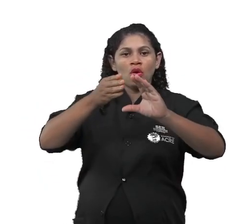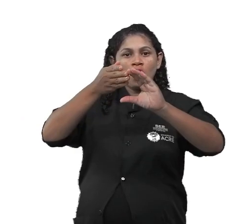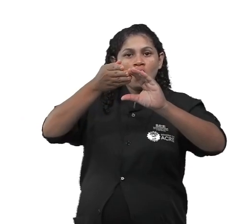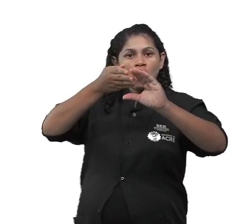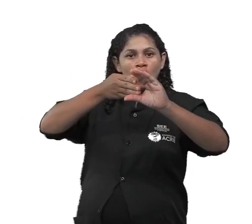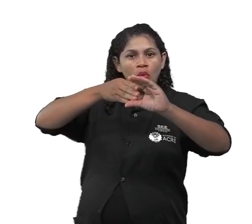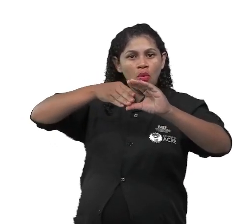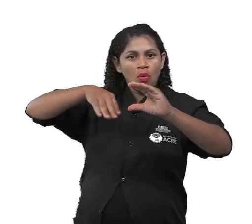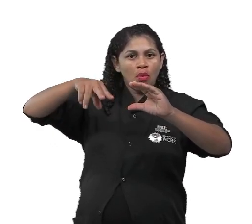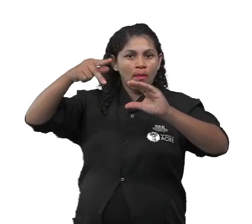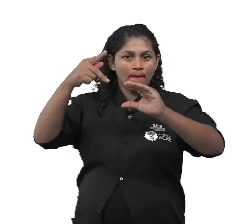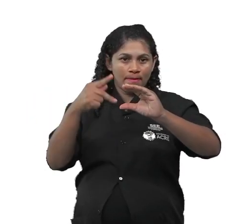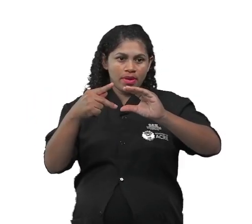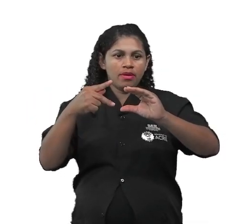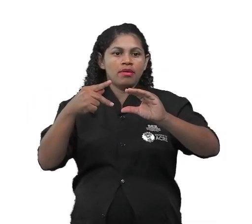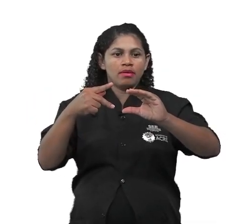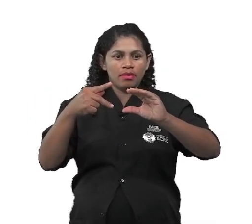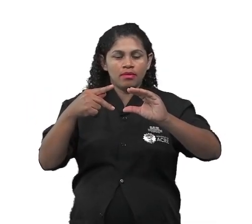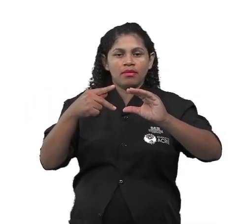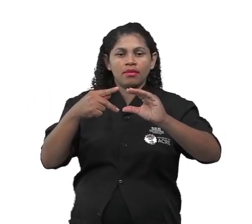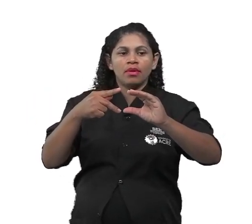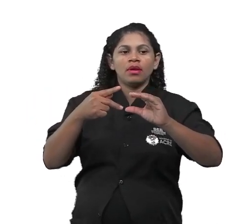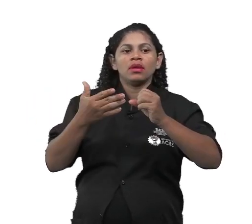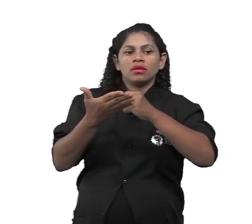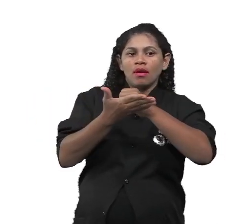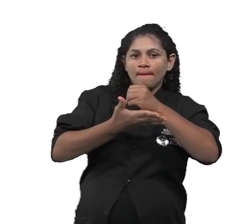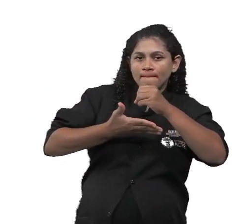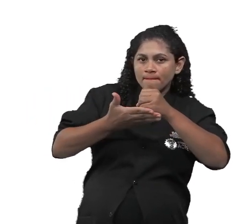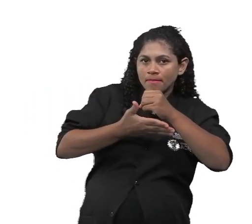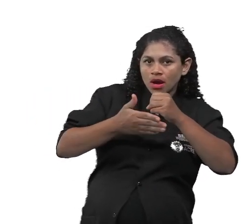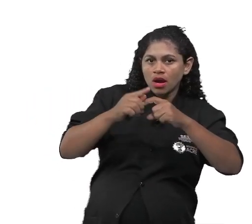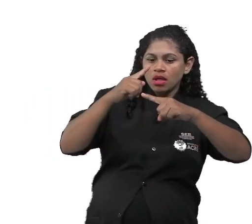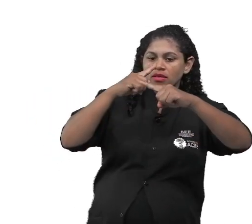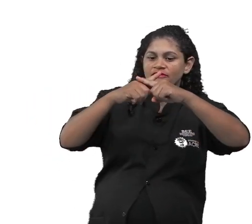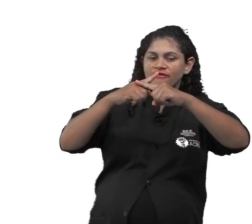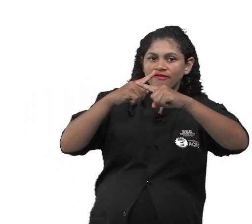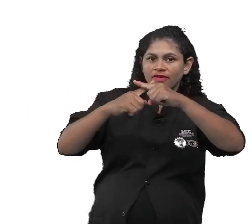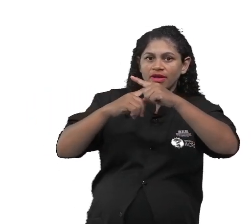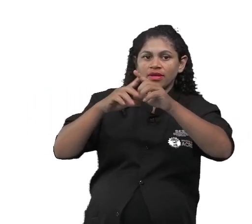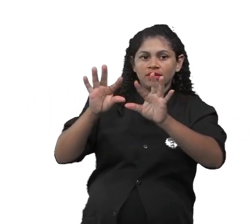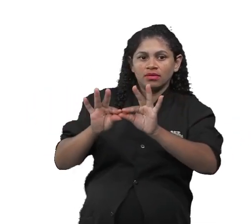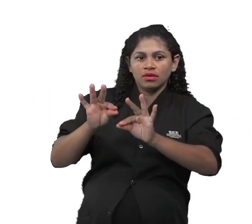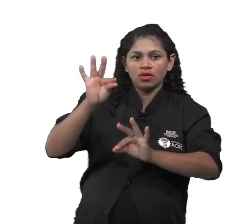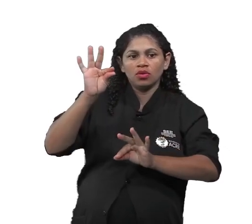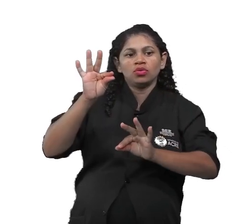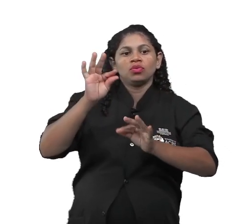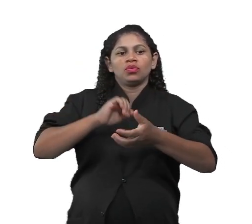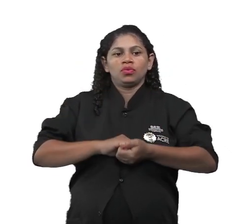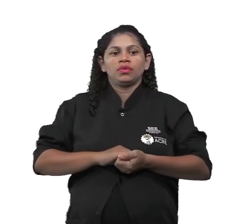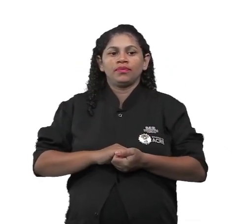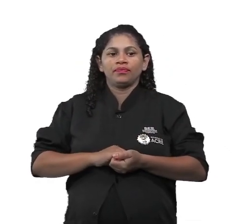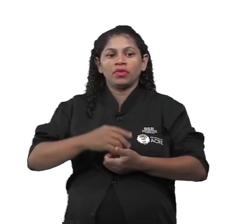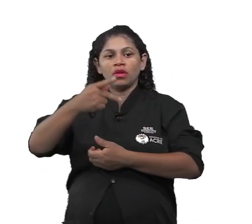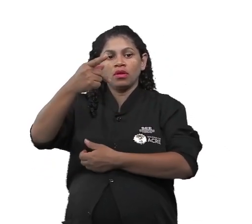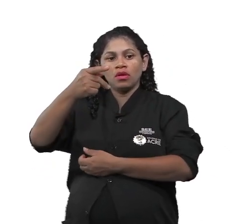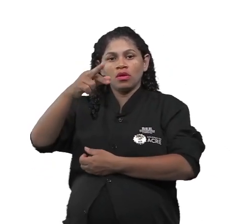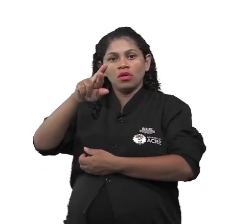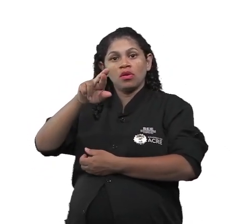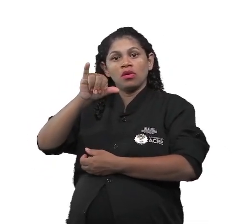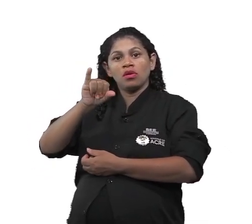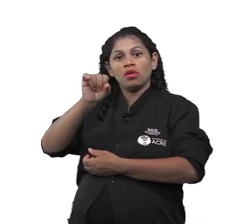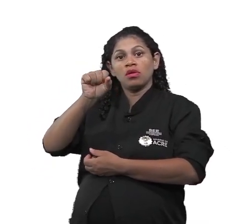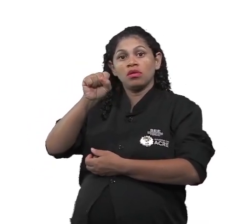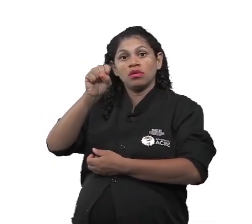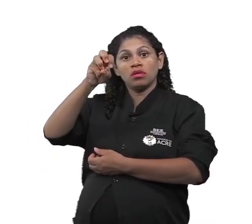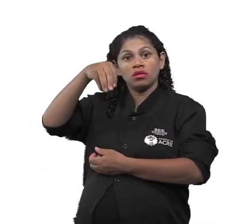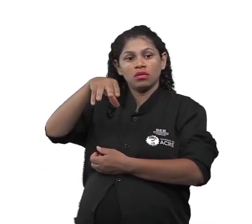por exemplo, é base vezes altura, esse nós tomamos como padrão. O volume do prisma, nós somos capazes de